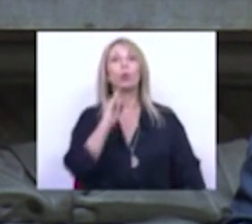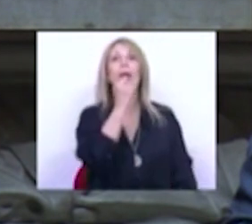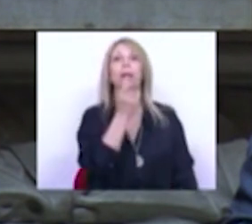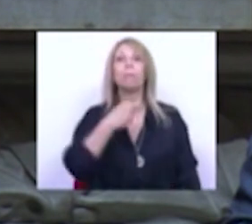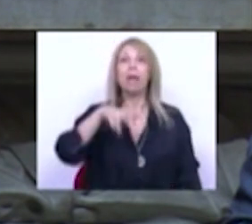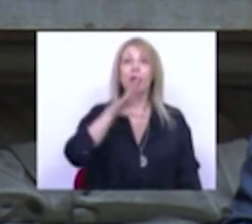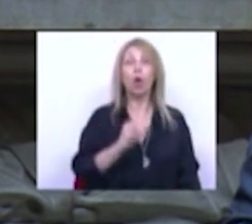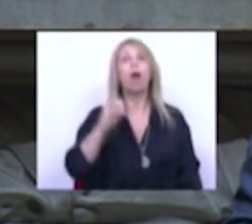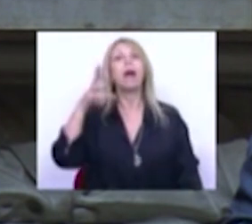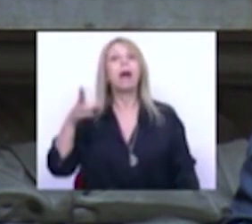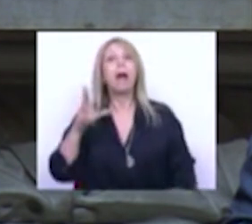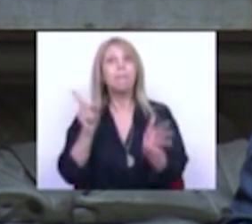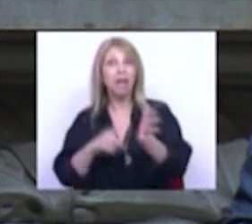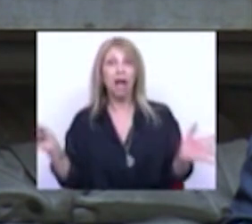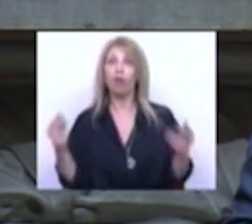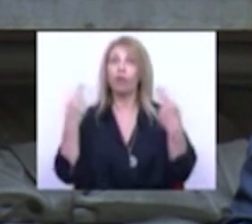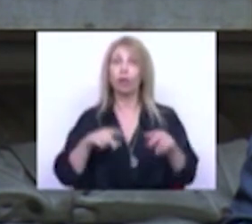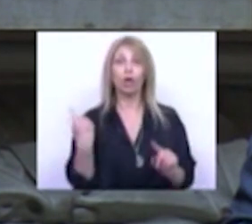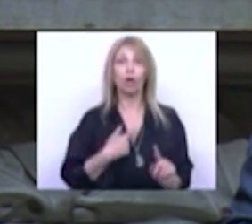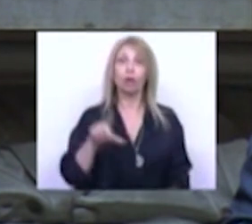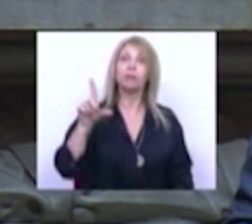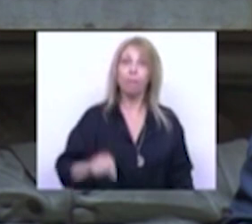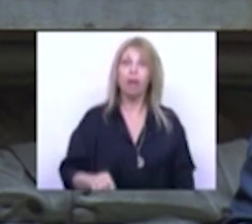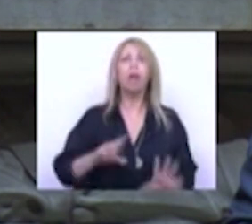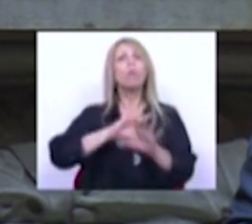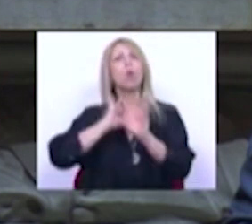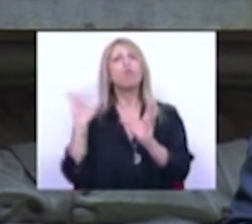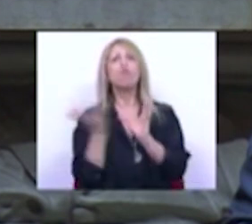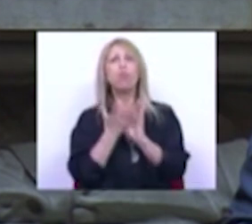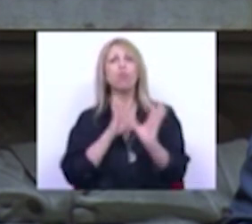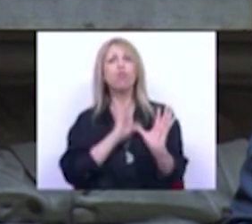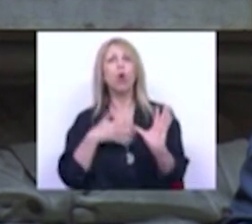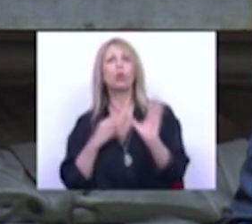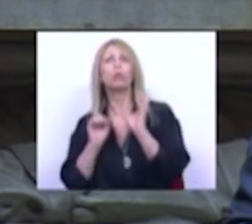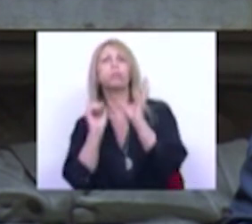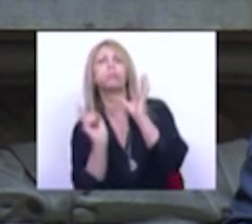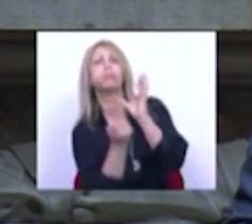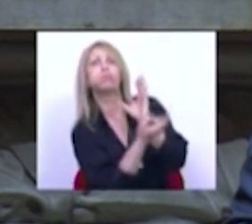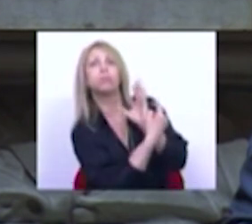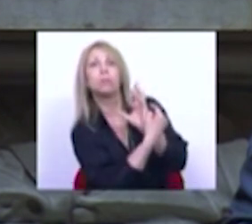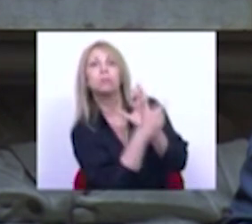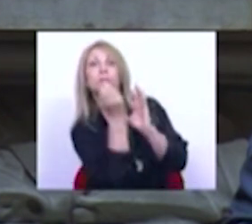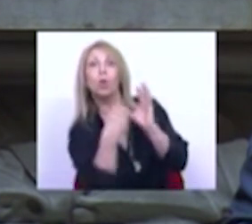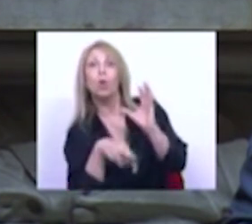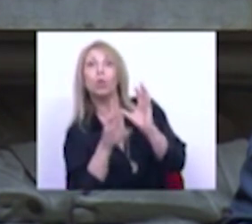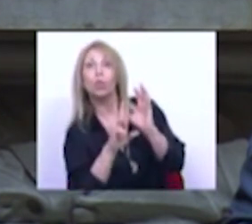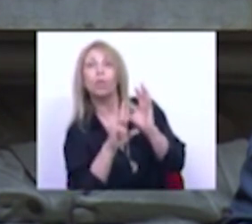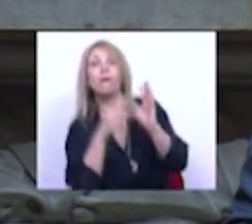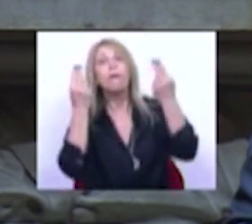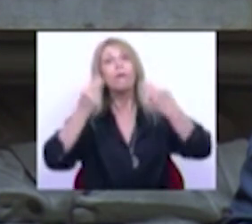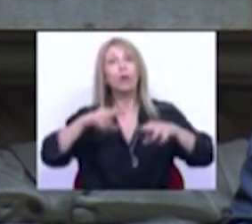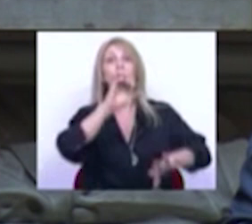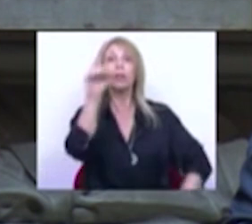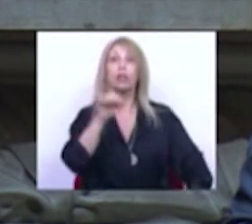nossas fronteiras. Tal como cada vez mais por esse mundo fora, que são as Nações Unidas, as fronteiras da